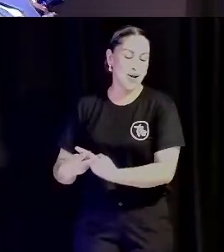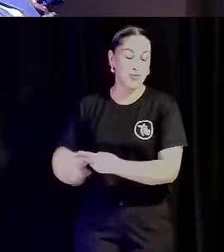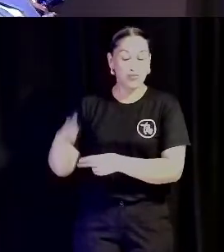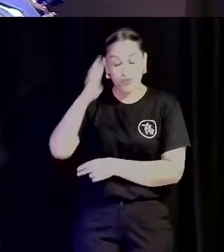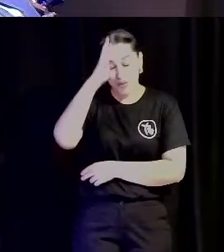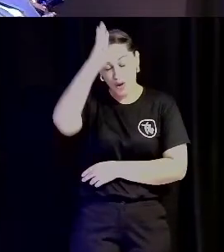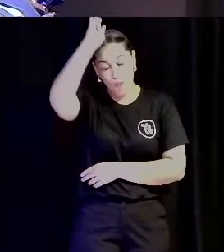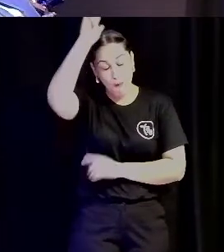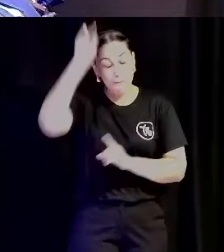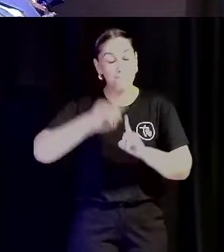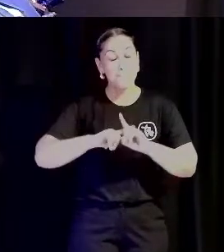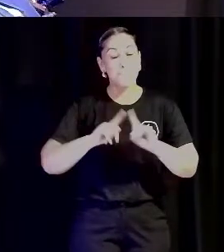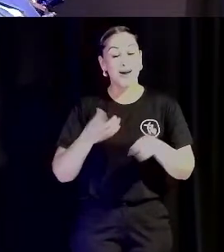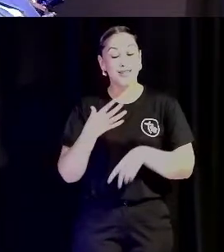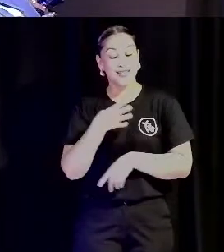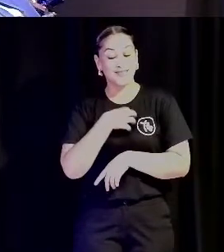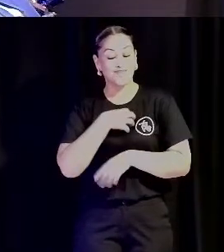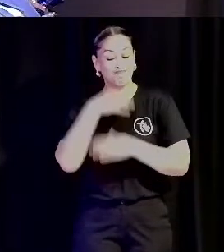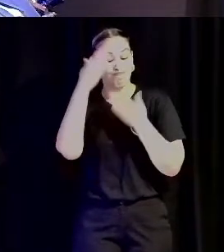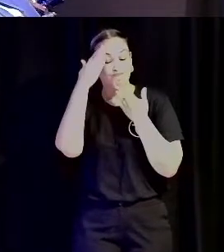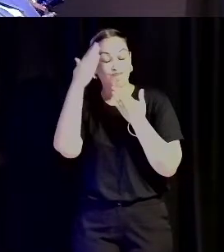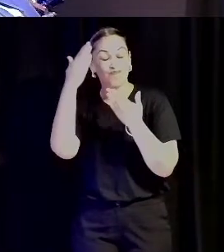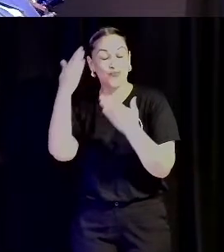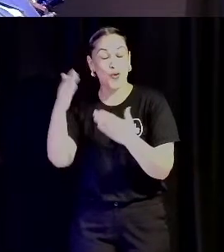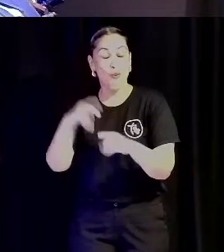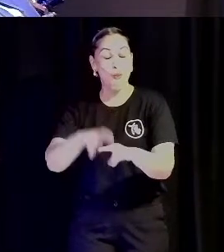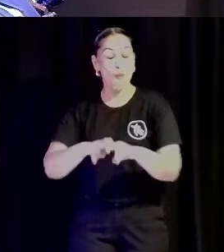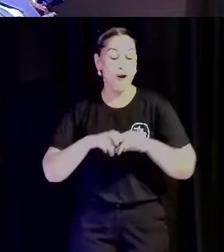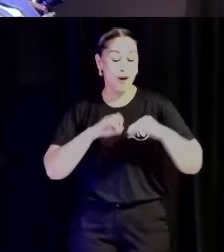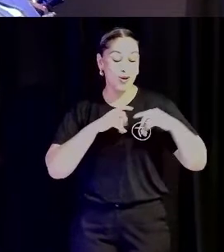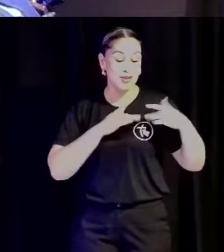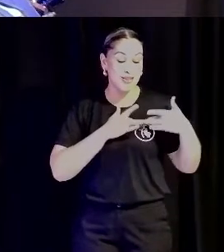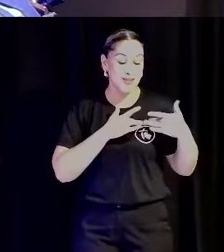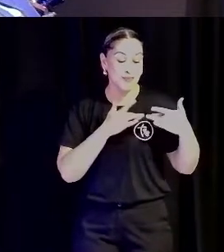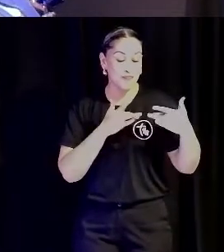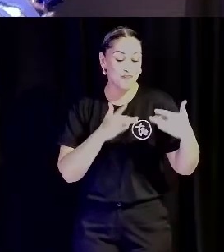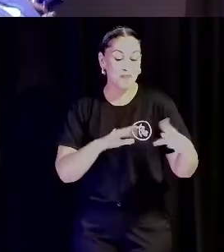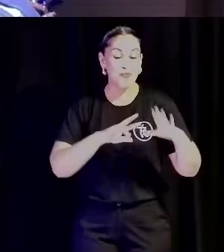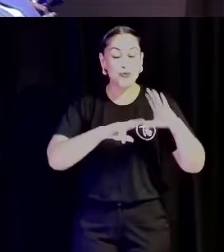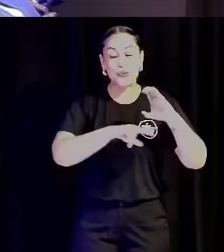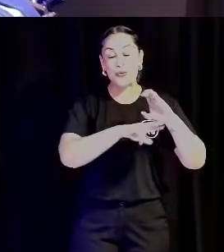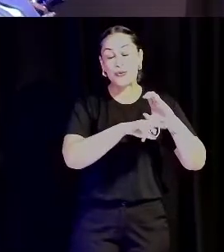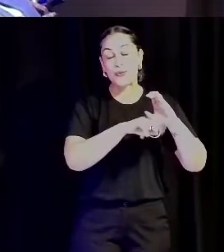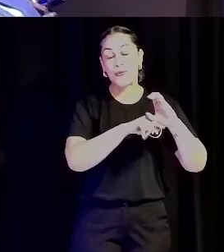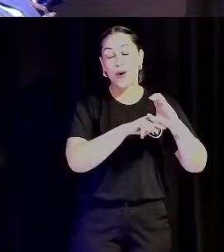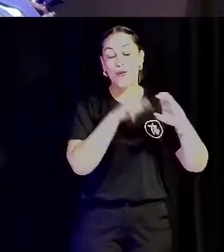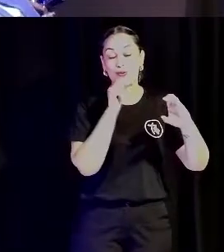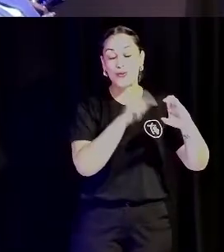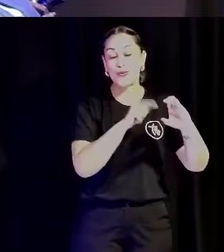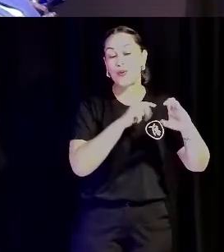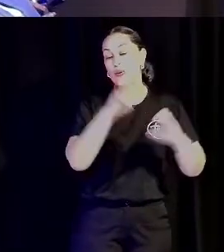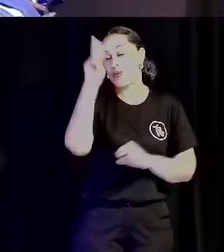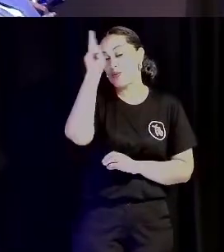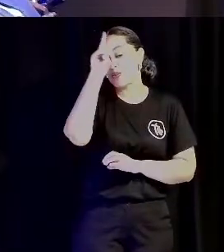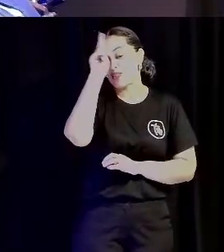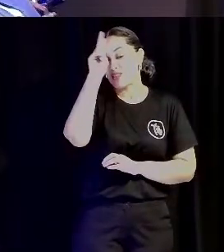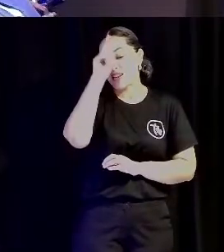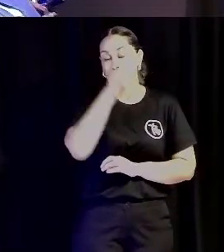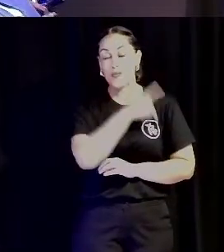pela generosidade de seus irmãos, que se lembram dele em suas